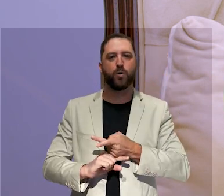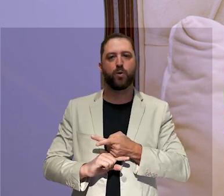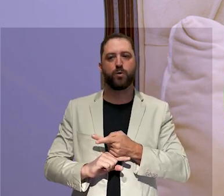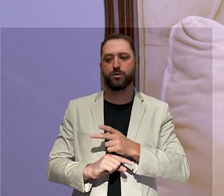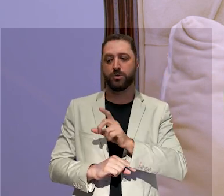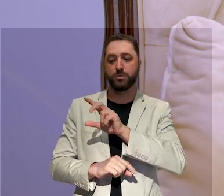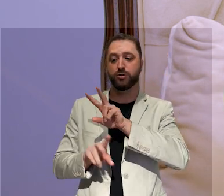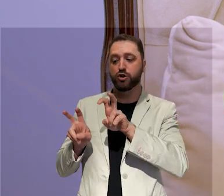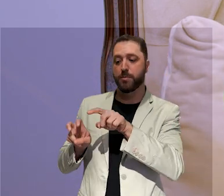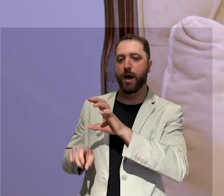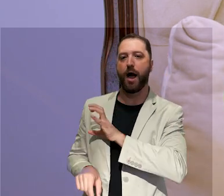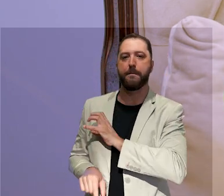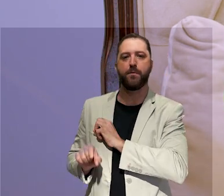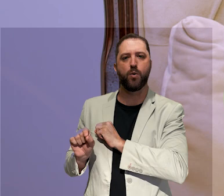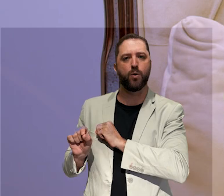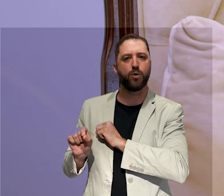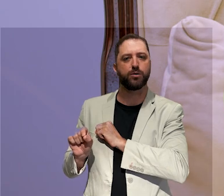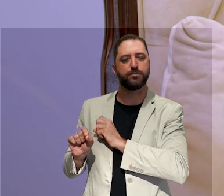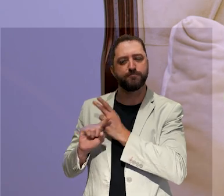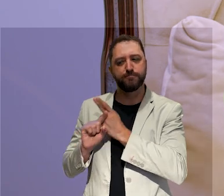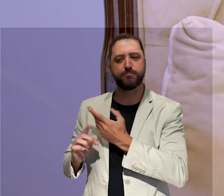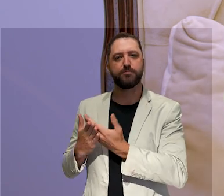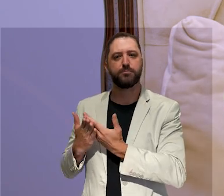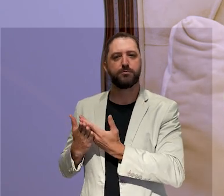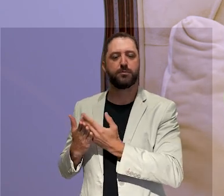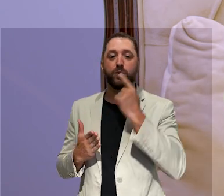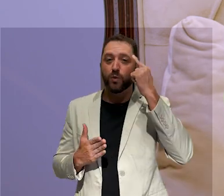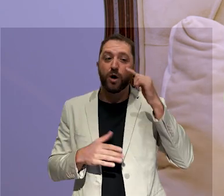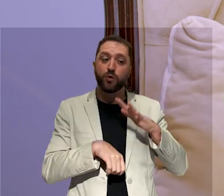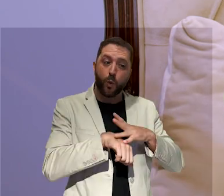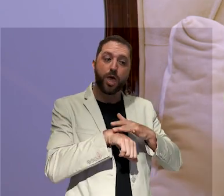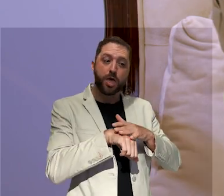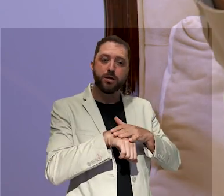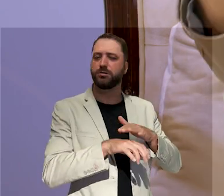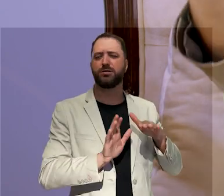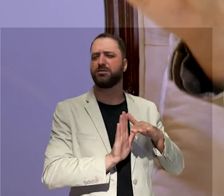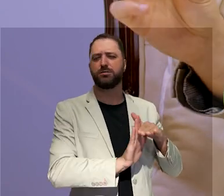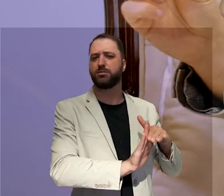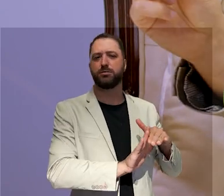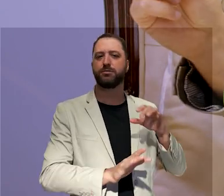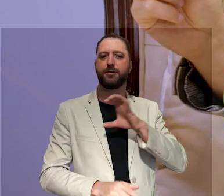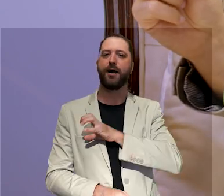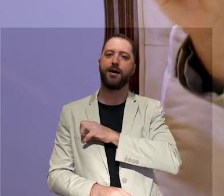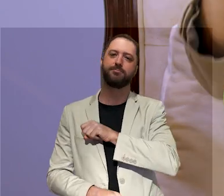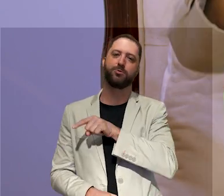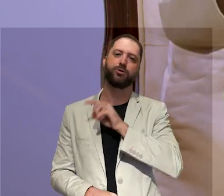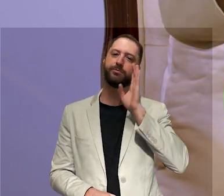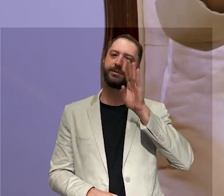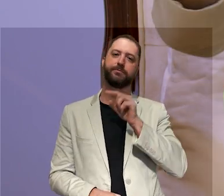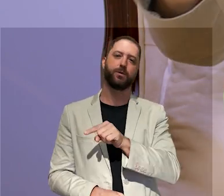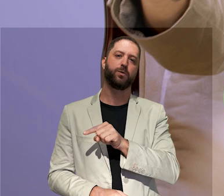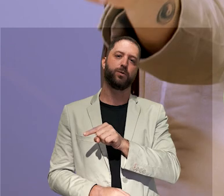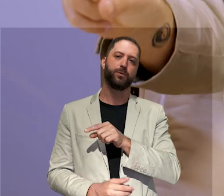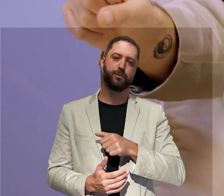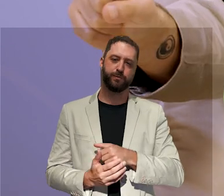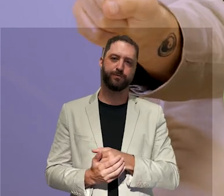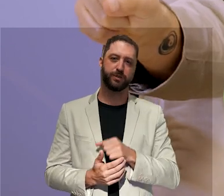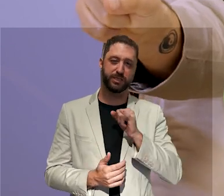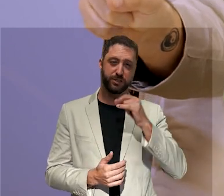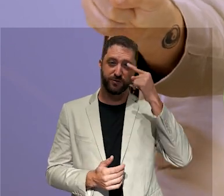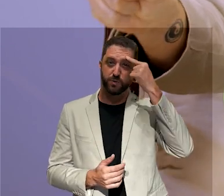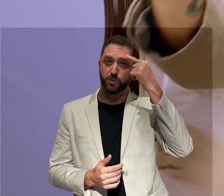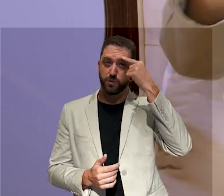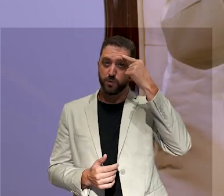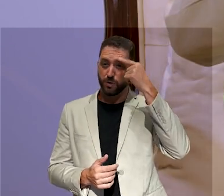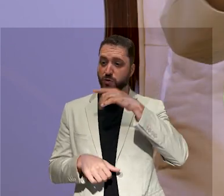Então procure conhecer mais sobre o amor e não sobre a doença. Não que a doença não seja